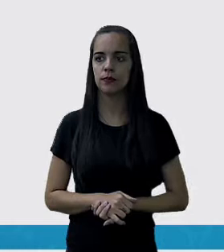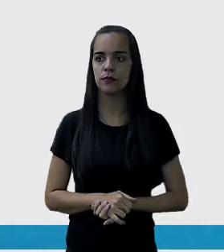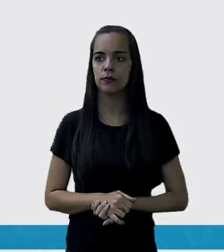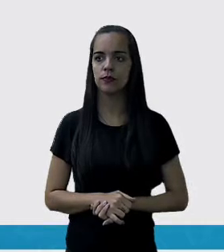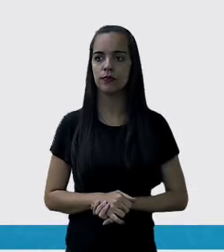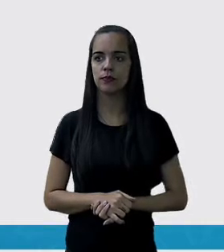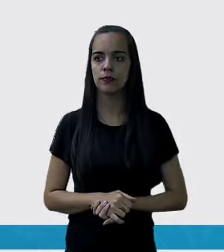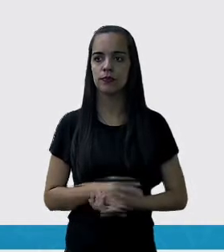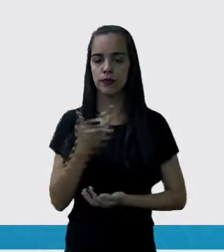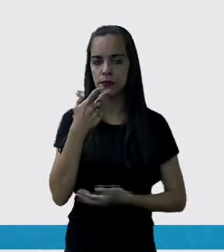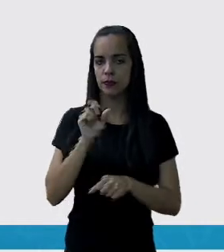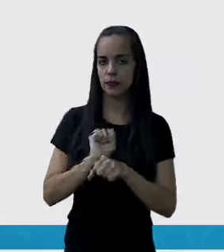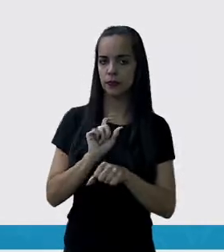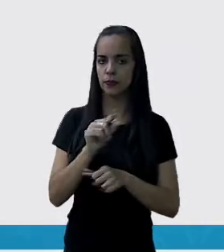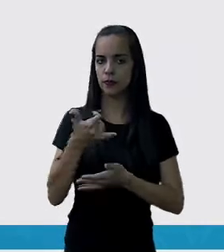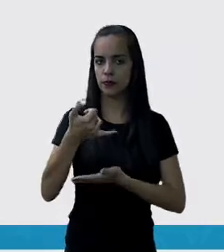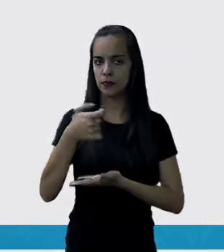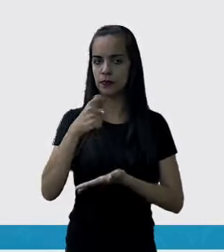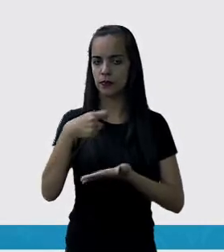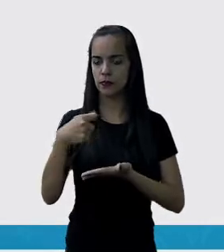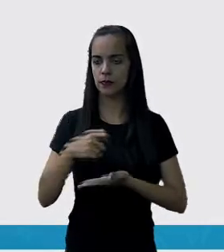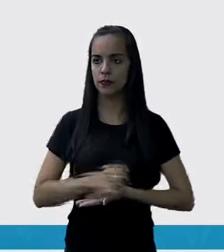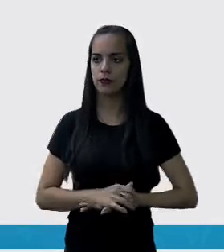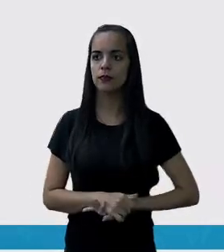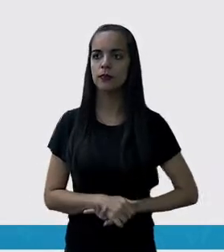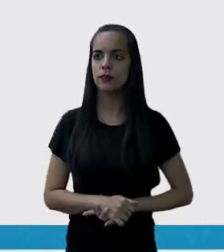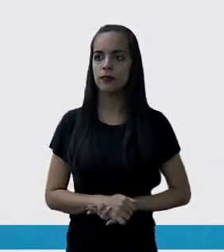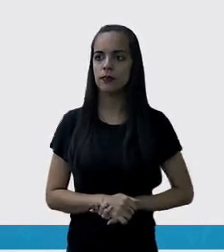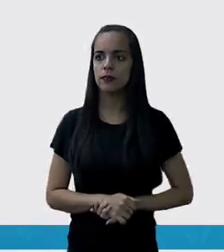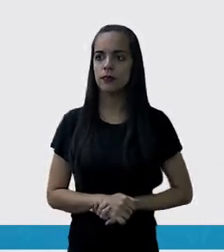Esqueci de pegar a caneta aqui, pessoal.